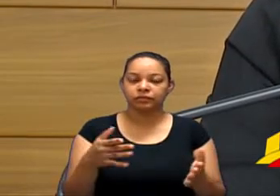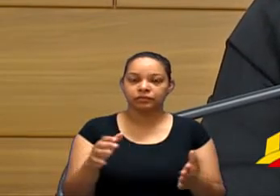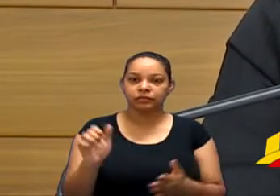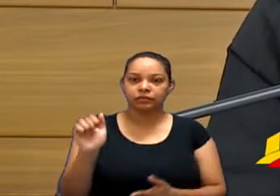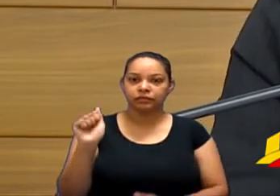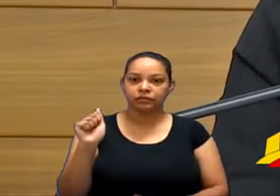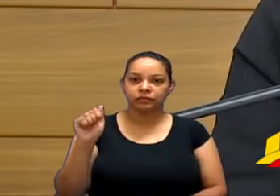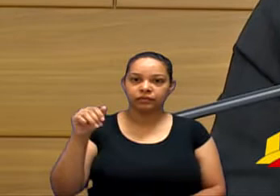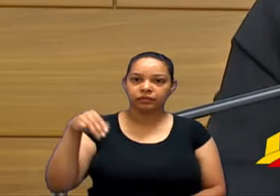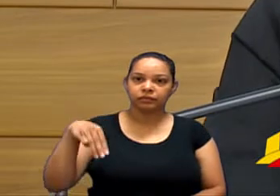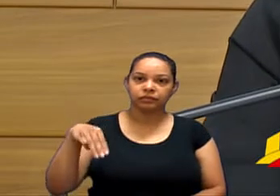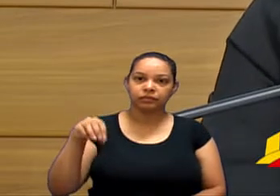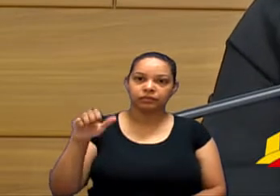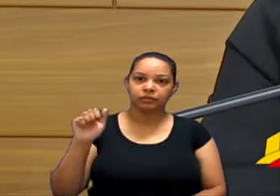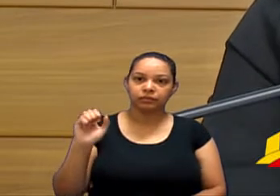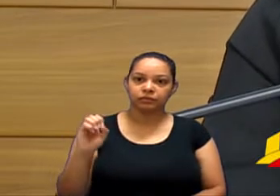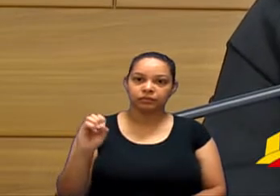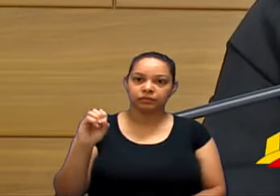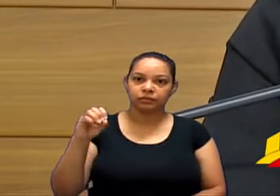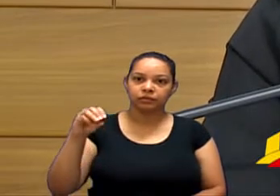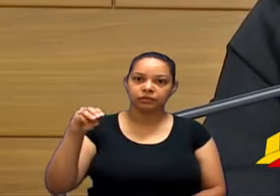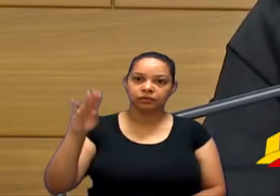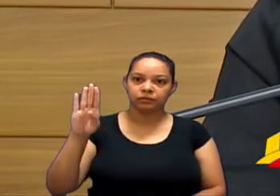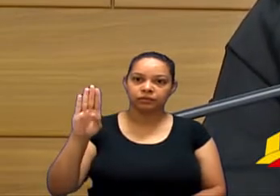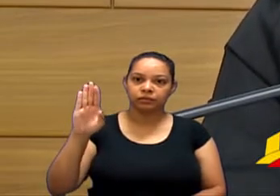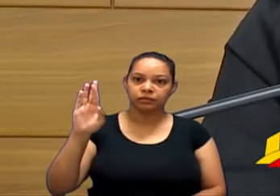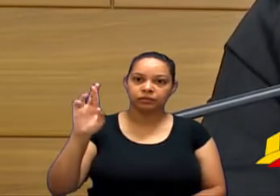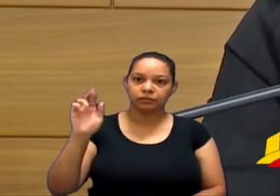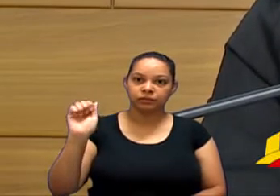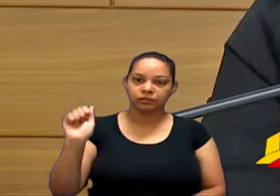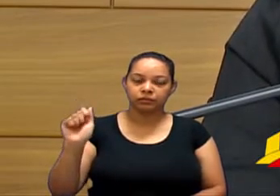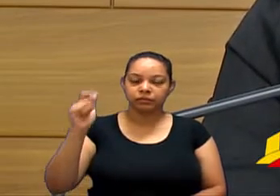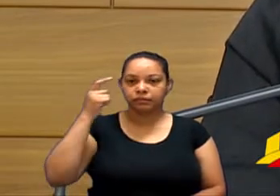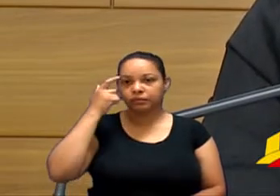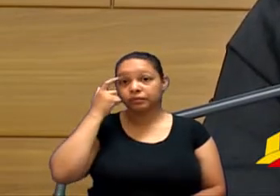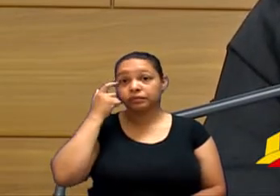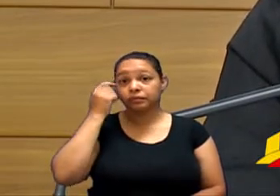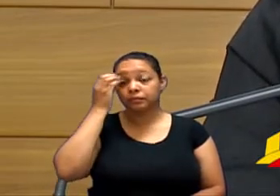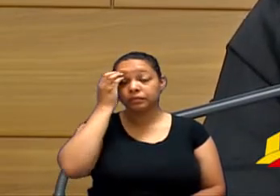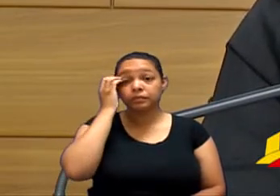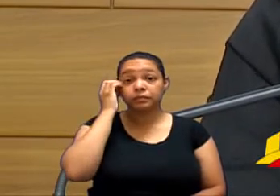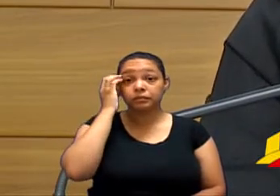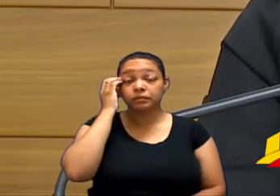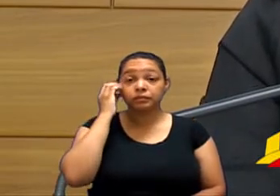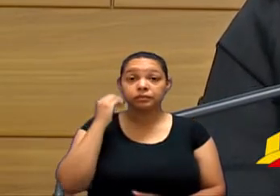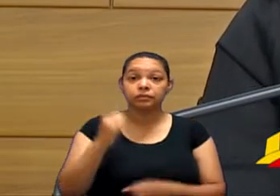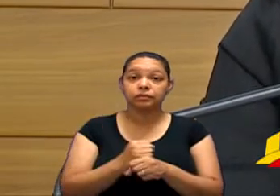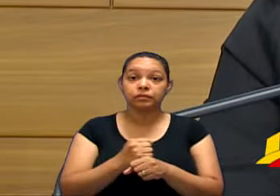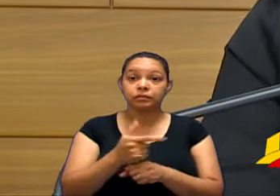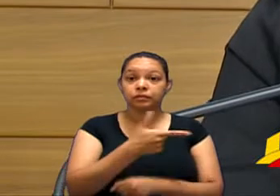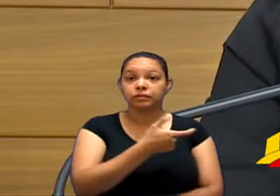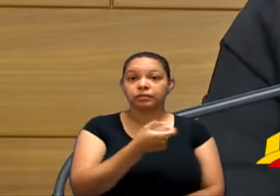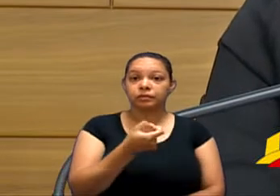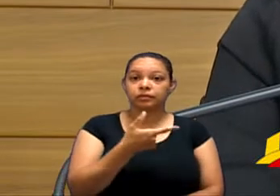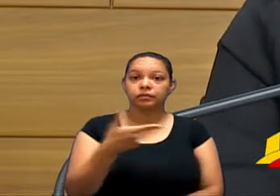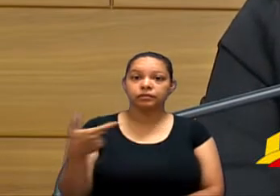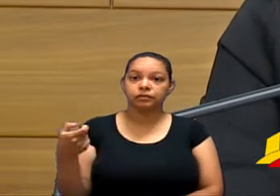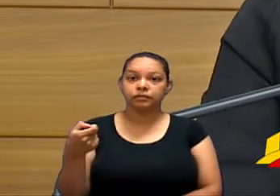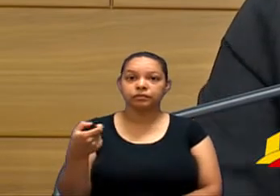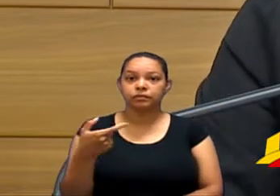encaminhando para conhecimento relatório das atividades referentes aos anos 2020 e 2021